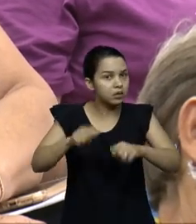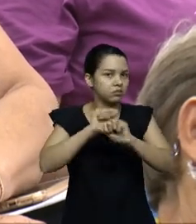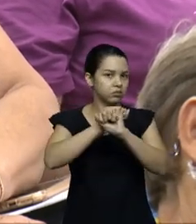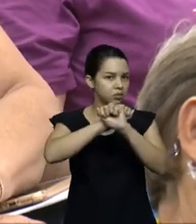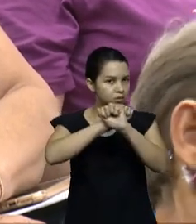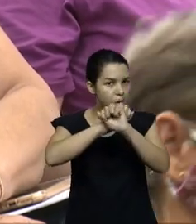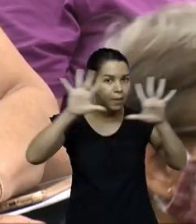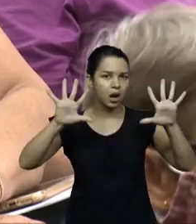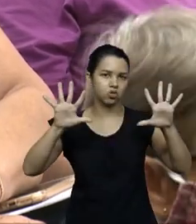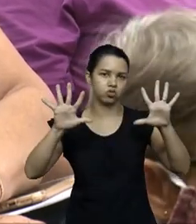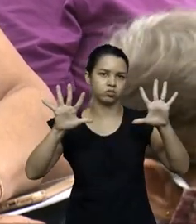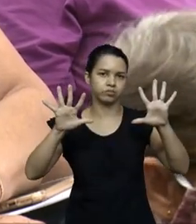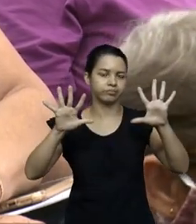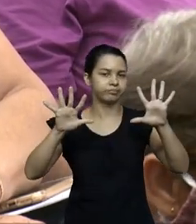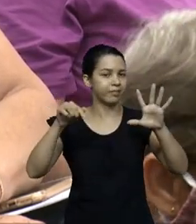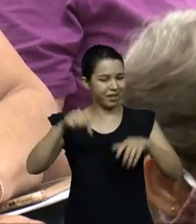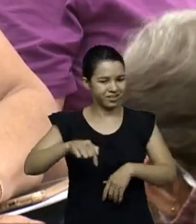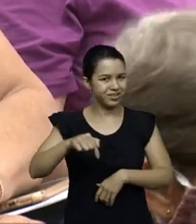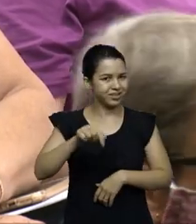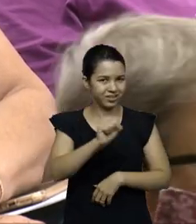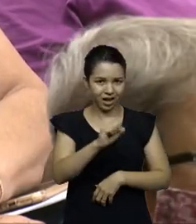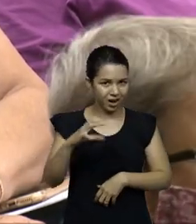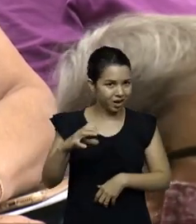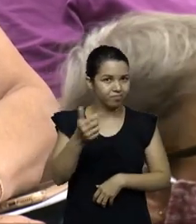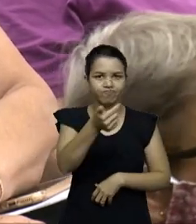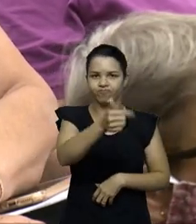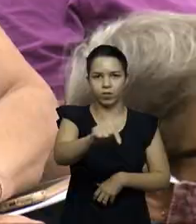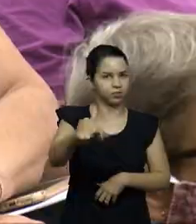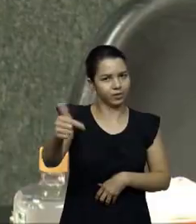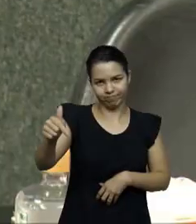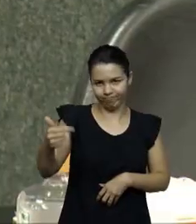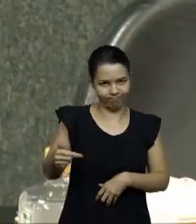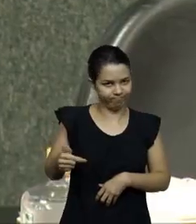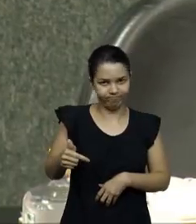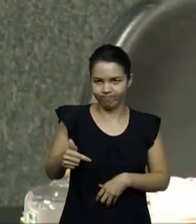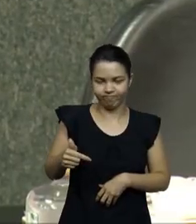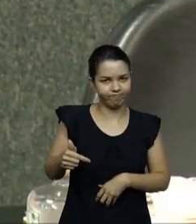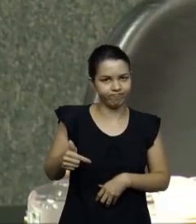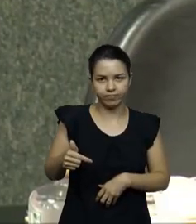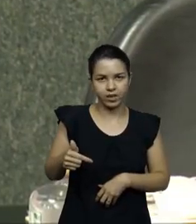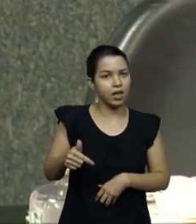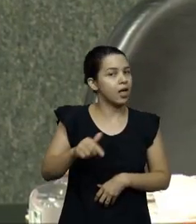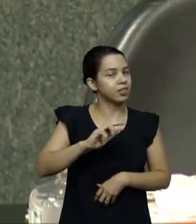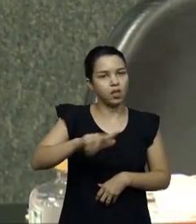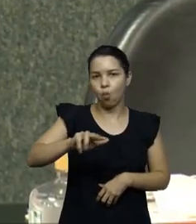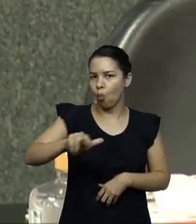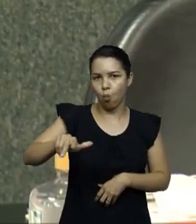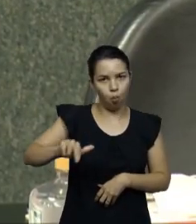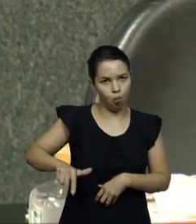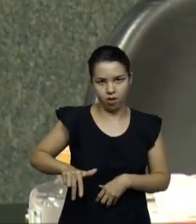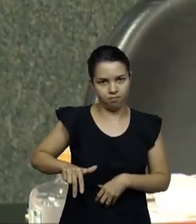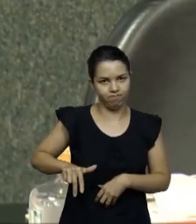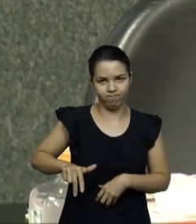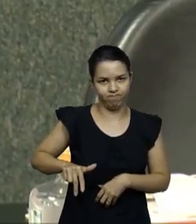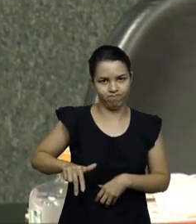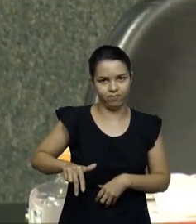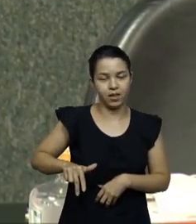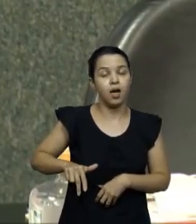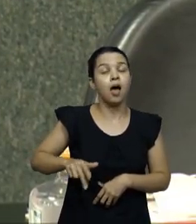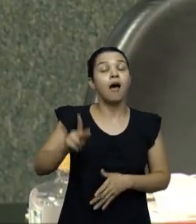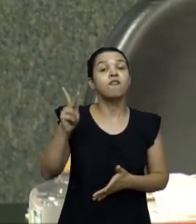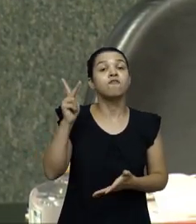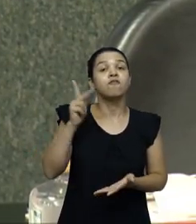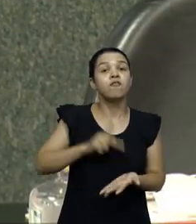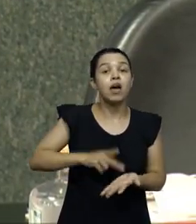Ah e não é o que acontece em Santa Catarina e não vem acontecendo em Santa Catarina não é é tanto é verdade